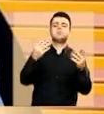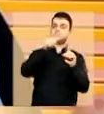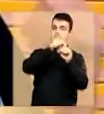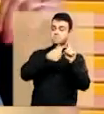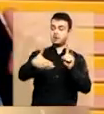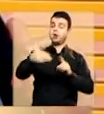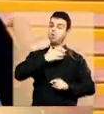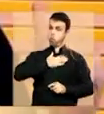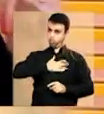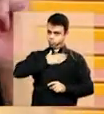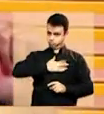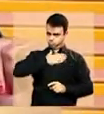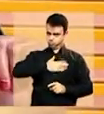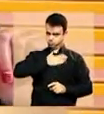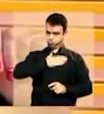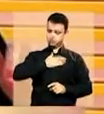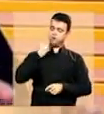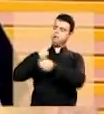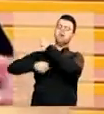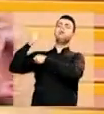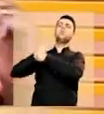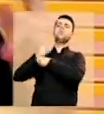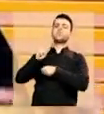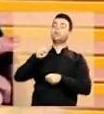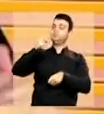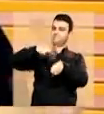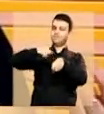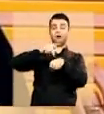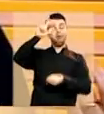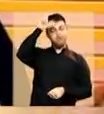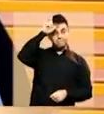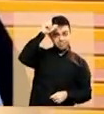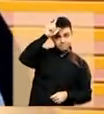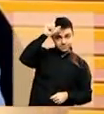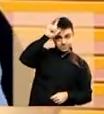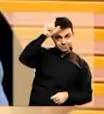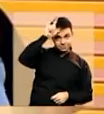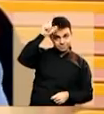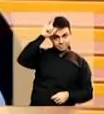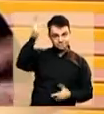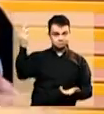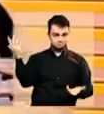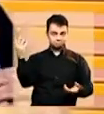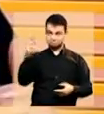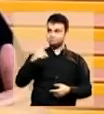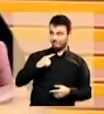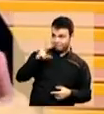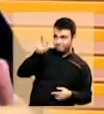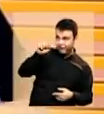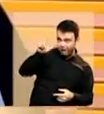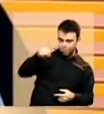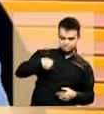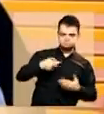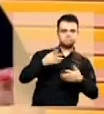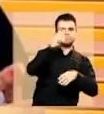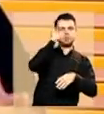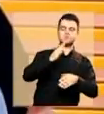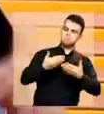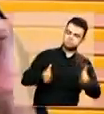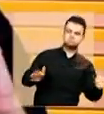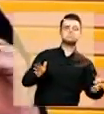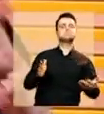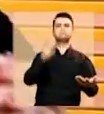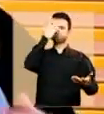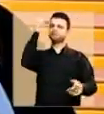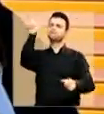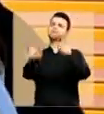Gerações. O ano passado foi a Alemanha, né? Então, conforme abrem as vagas, e é geralmente para esse tipo de profissional, que alguns de vocês devem